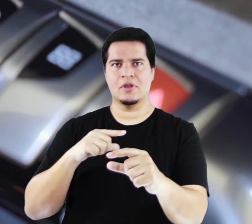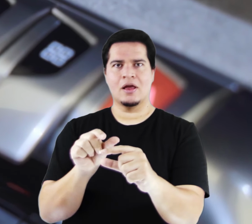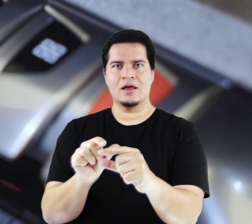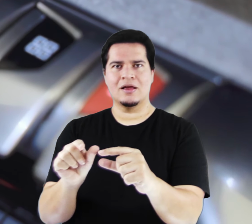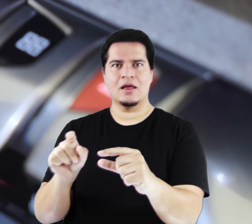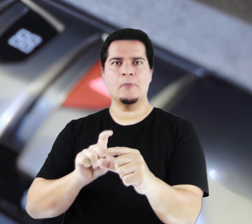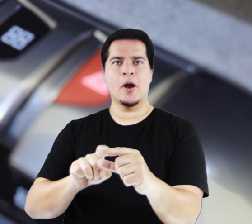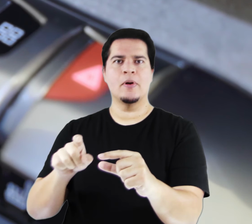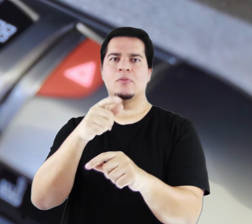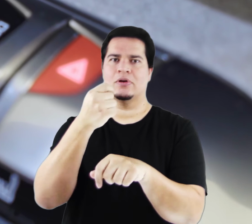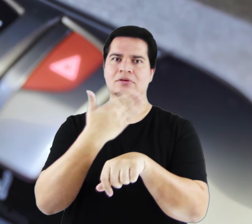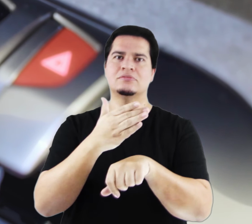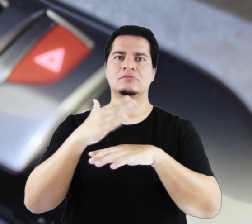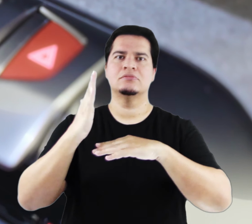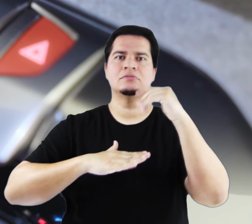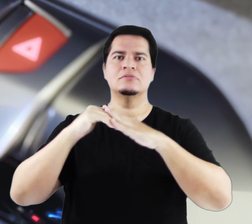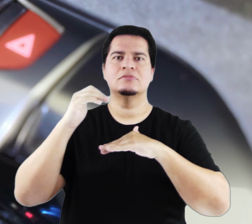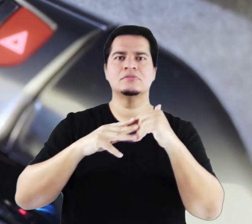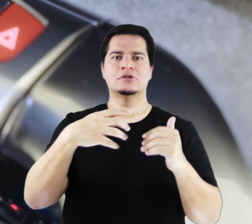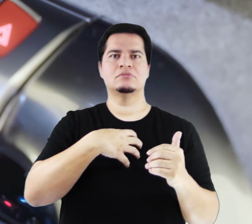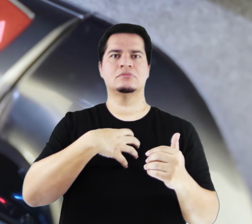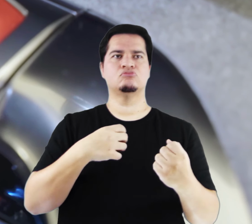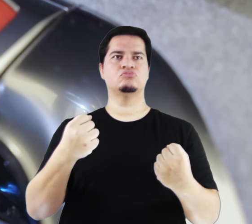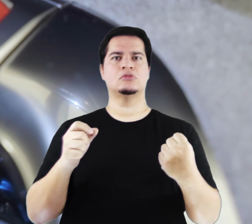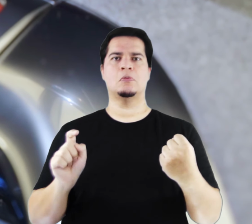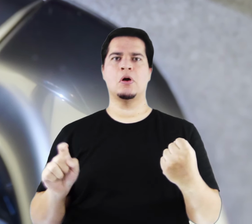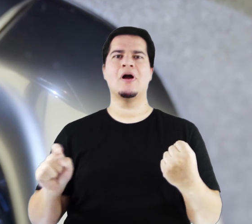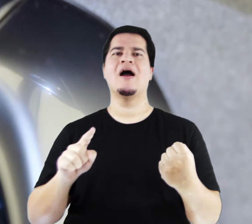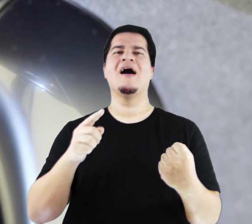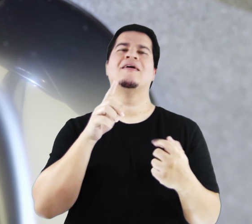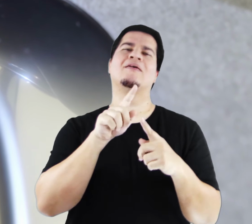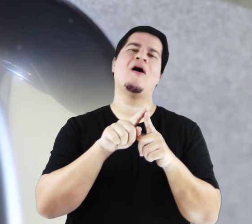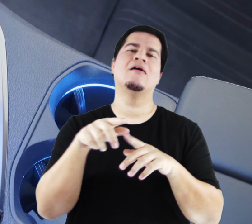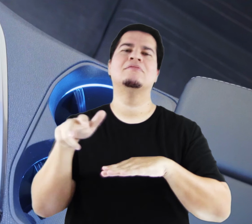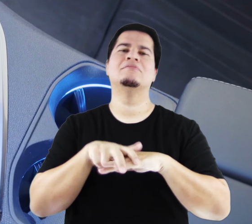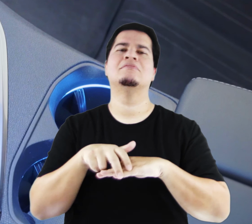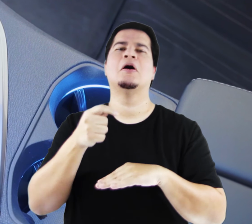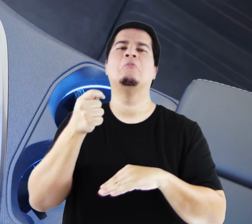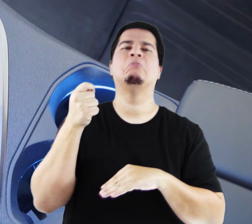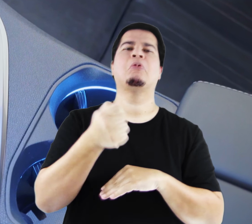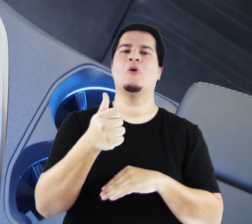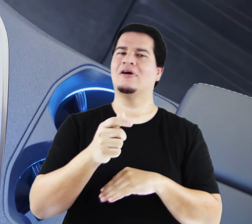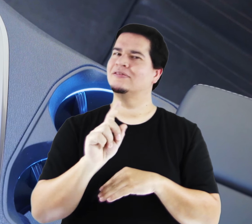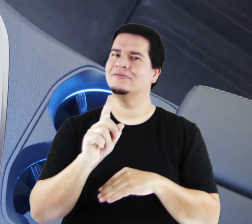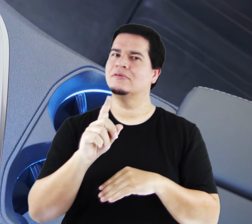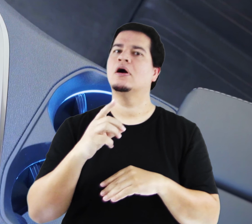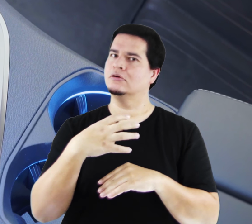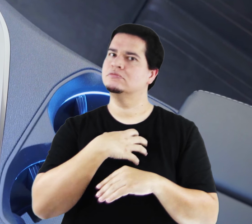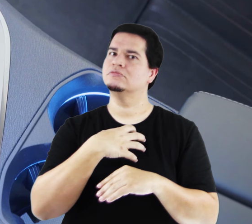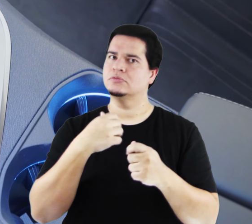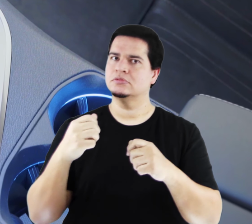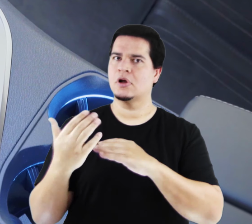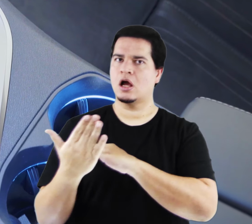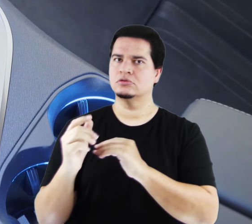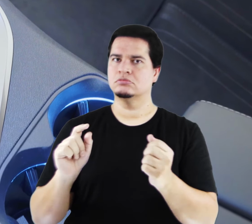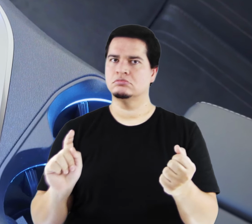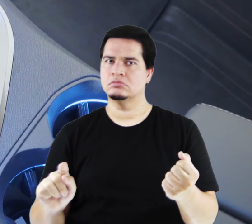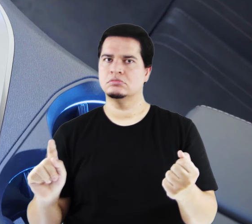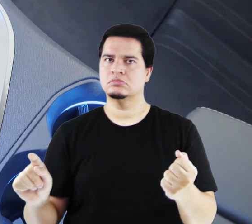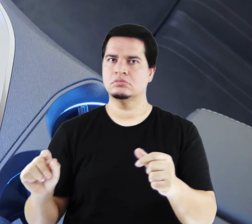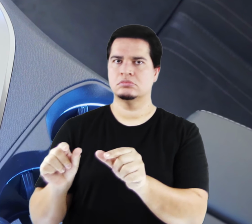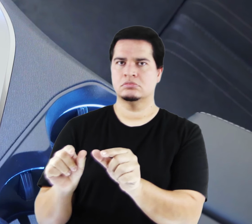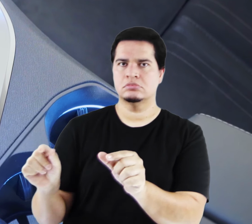ela tem uma curva de aprendizado, tá, pessoal? Então, aqui eu não vou criticar muito, não, na verdade. São atalhos em formas de tecla para funções que